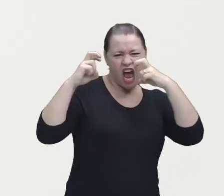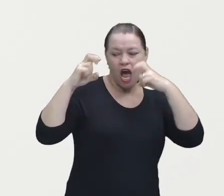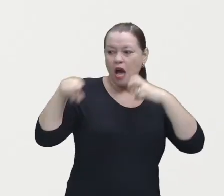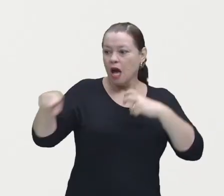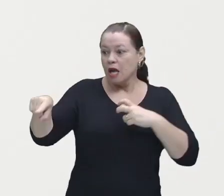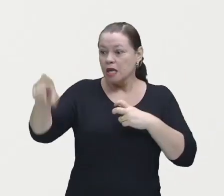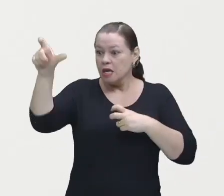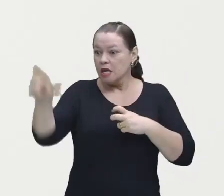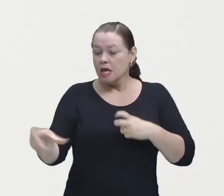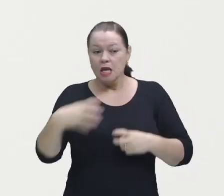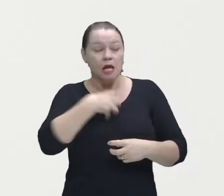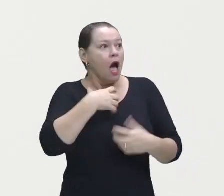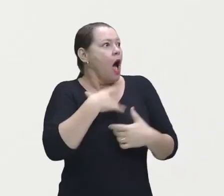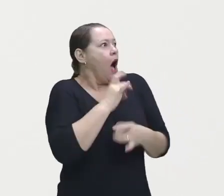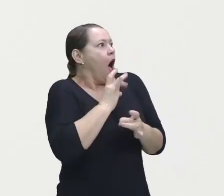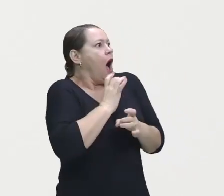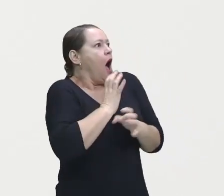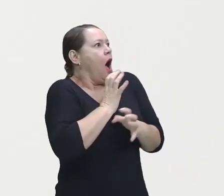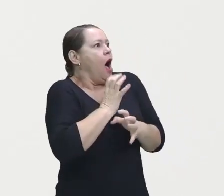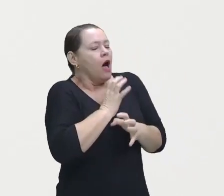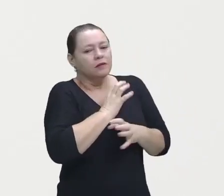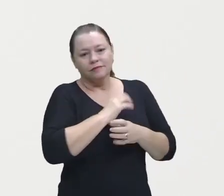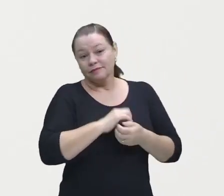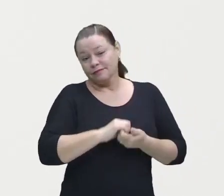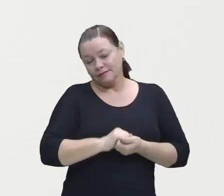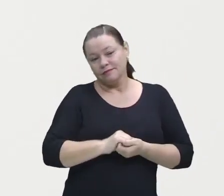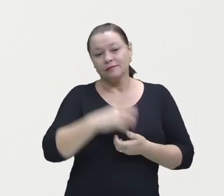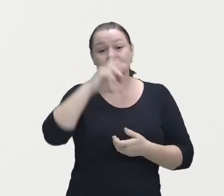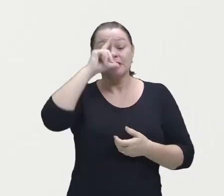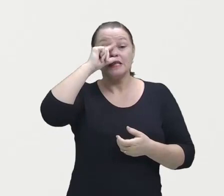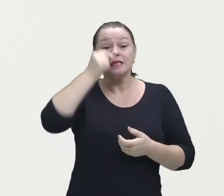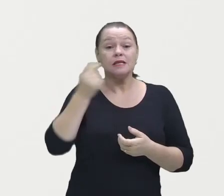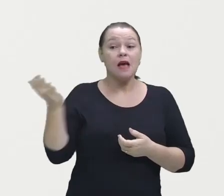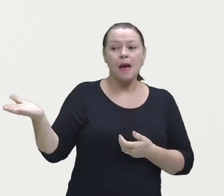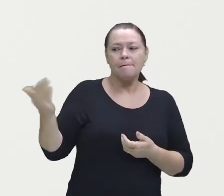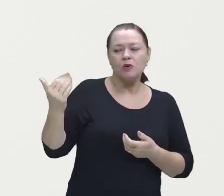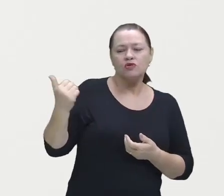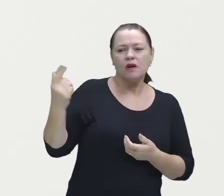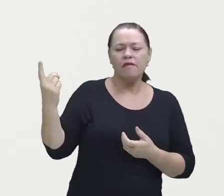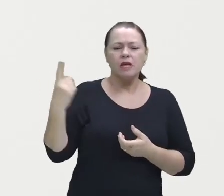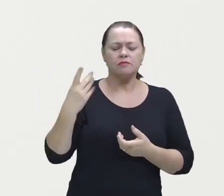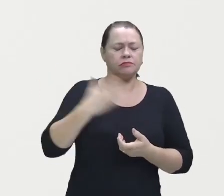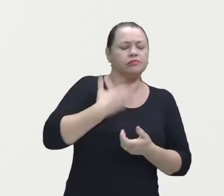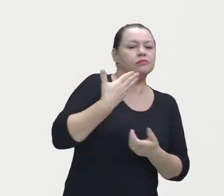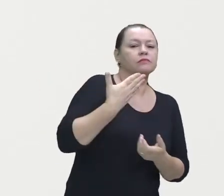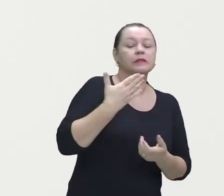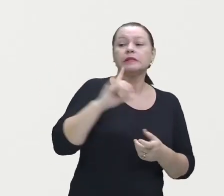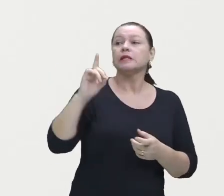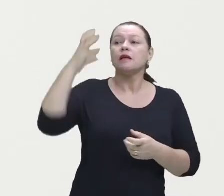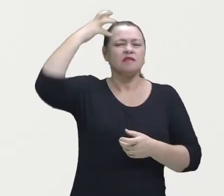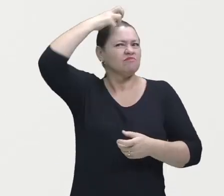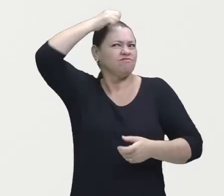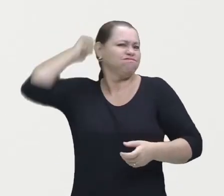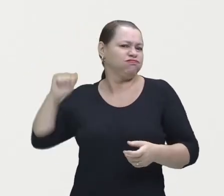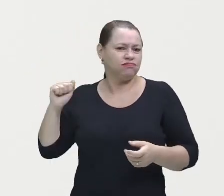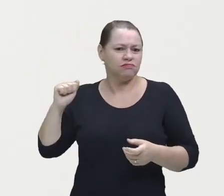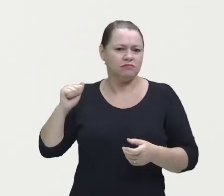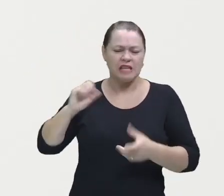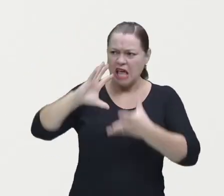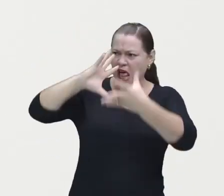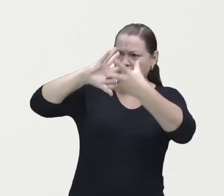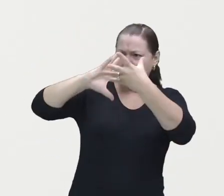fica com o maior medão. Se a bruxa vem querendo me assustar, puxo a peruca dela e